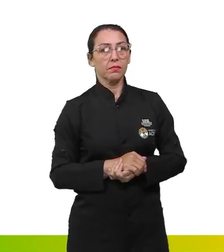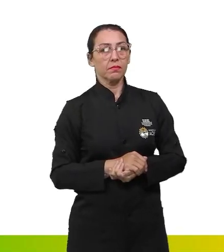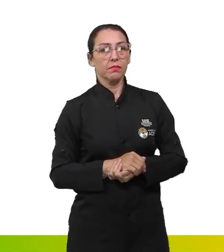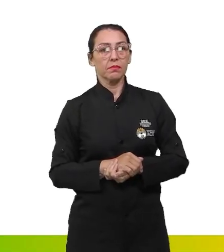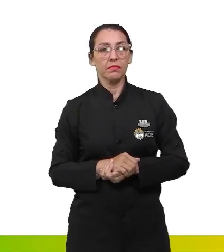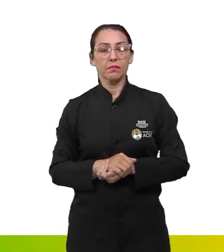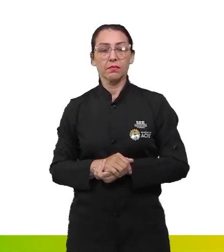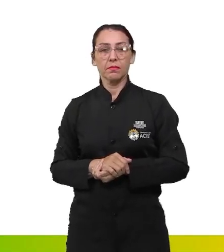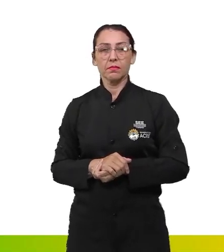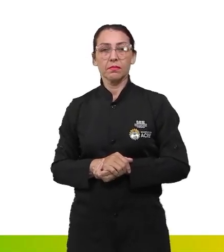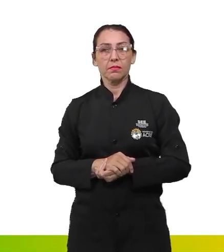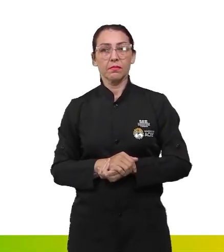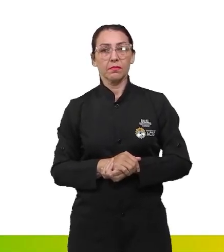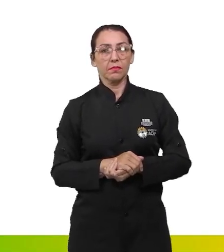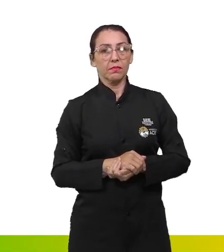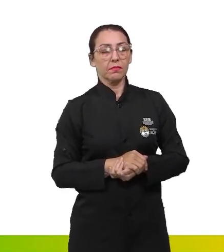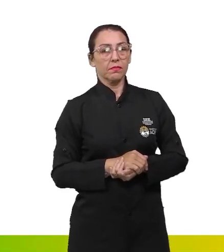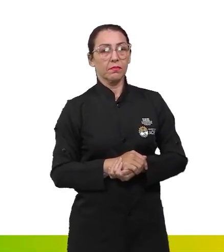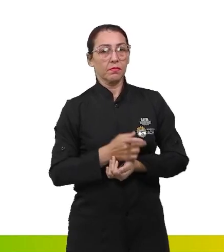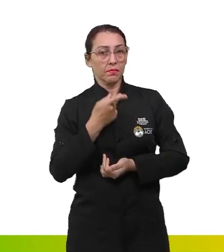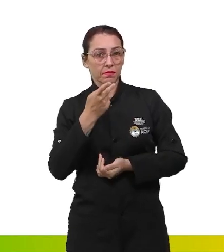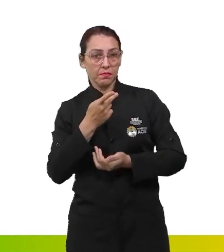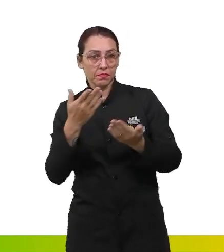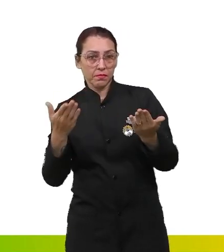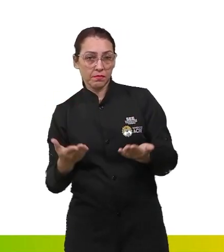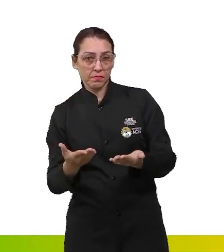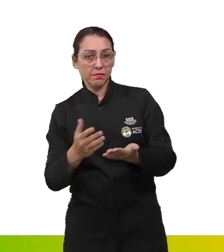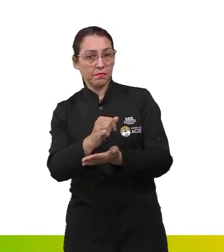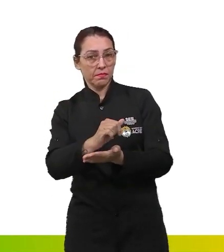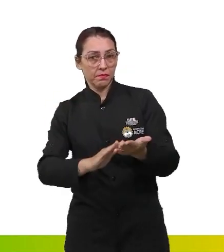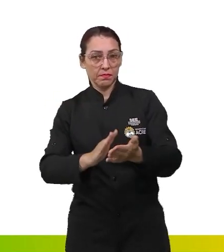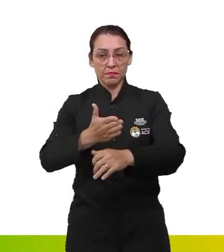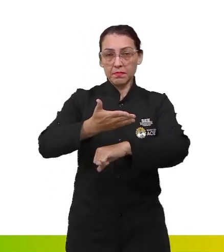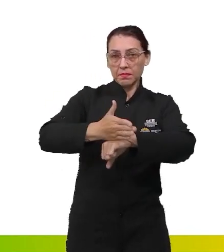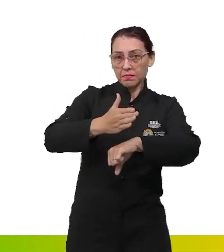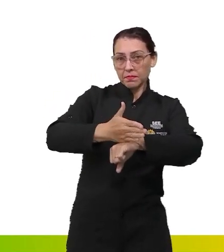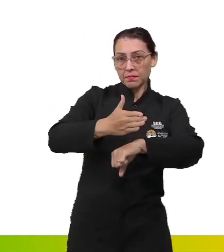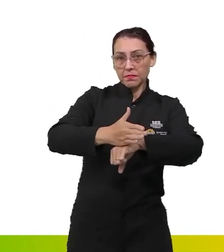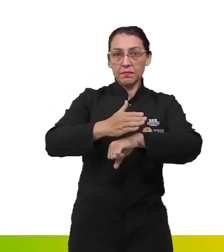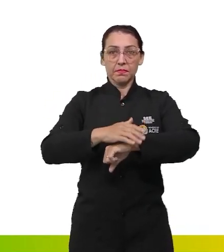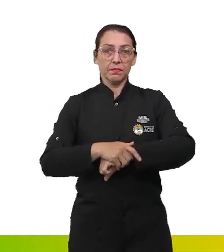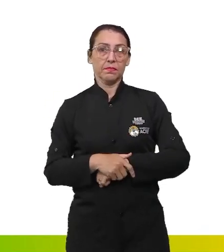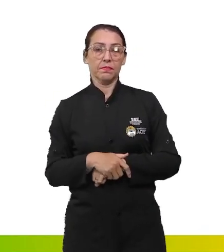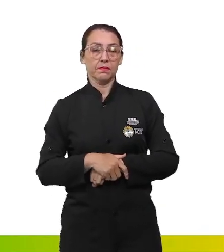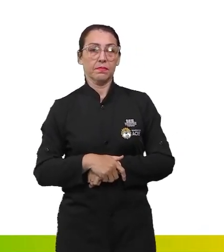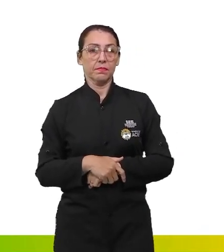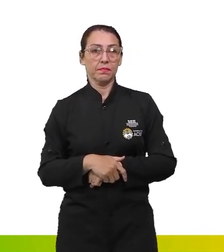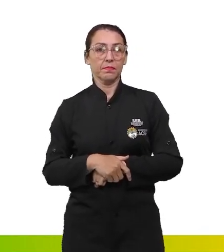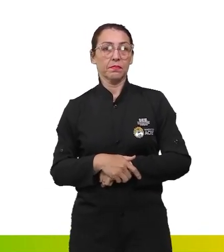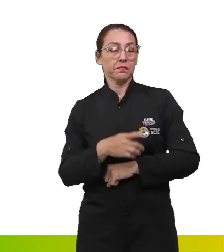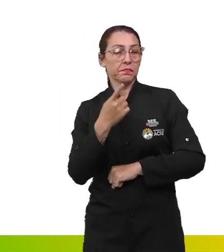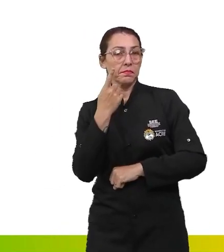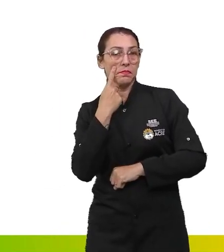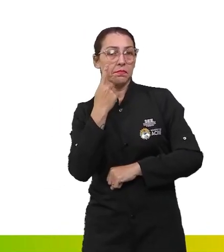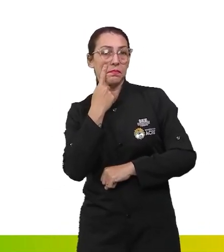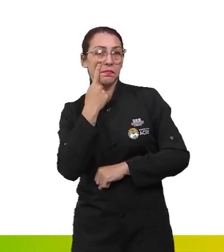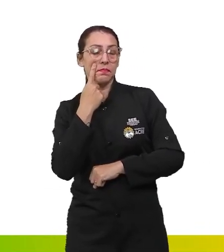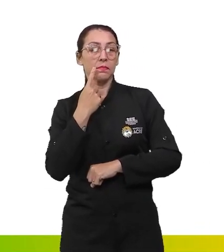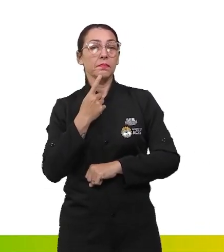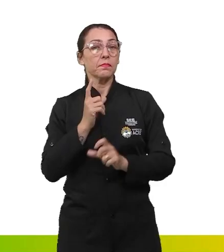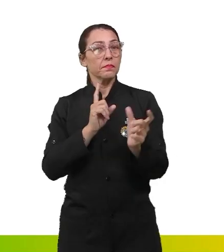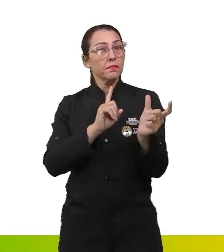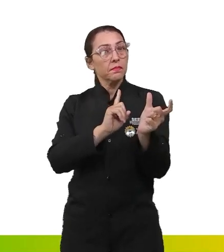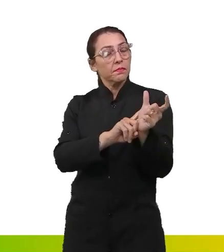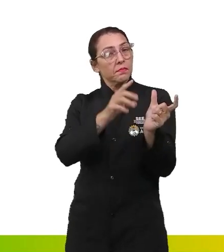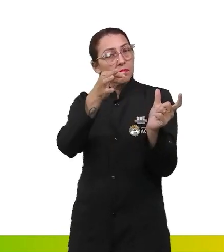aí. Estávamos falando agora há pouco. Agora vamos aqui para a nossa atividadezinha. Vamos completar esse diálogo com as